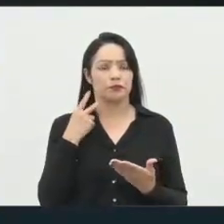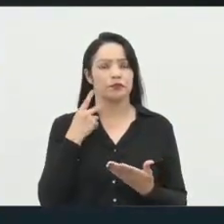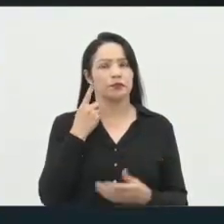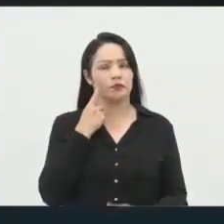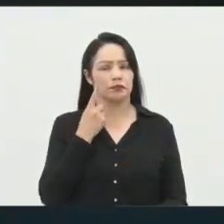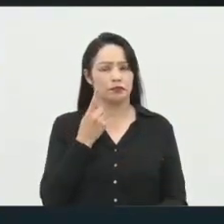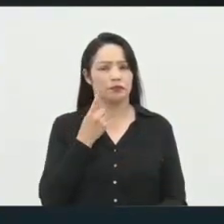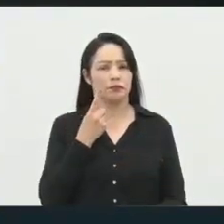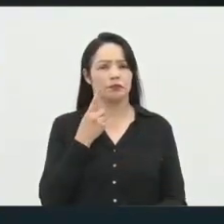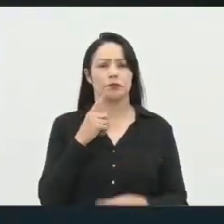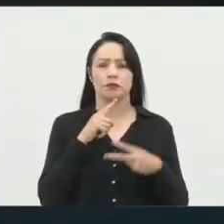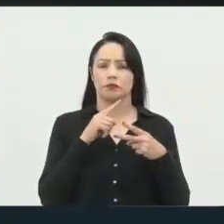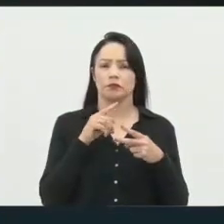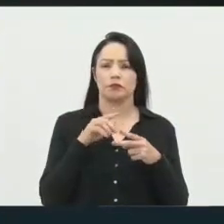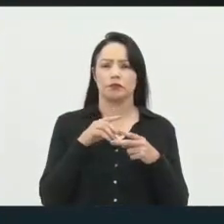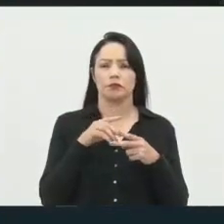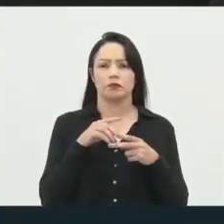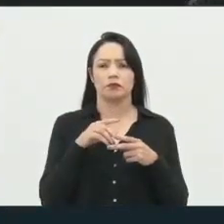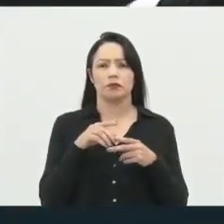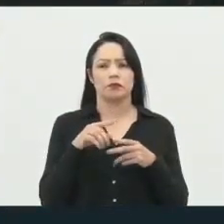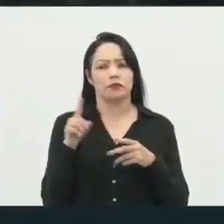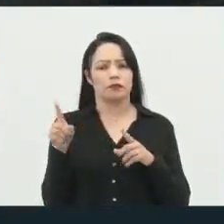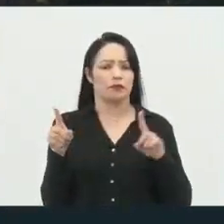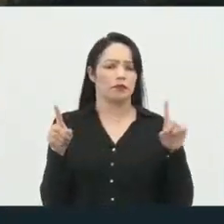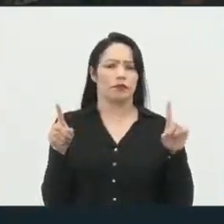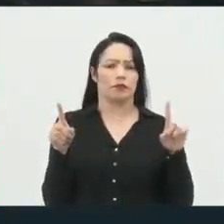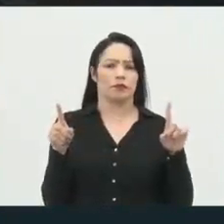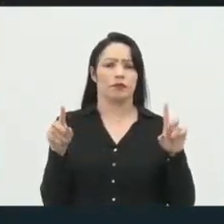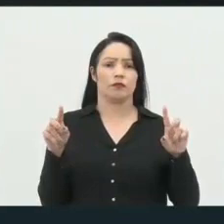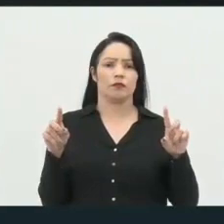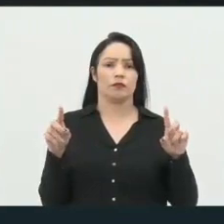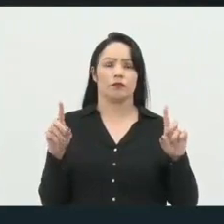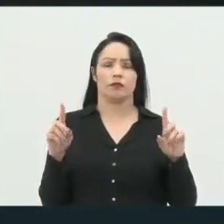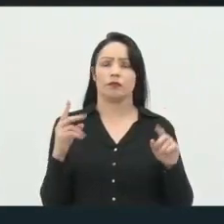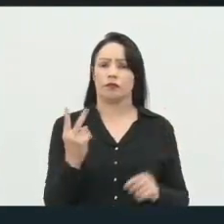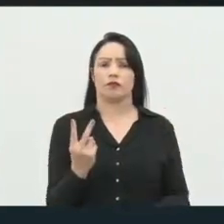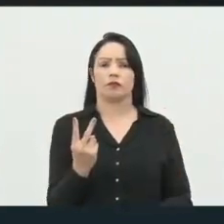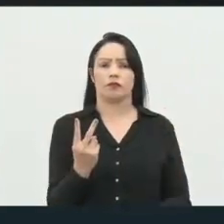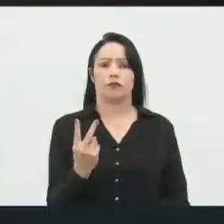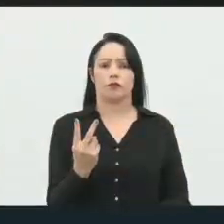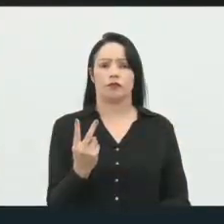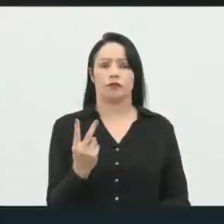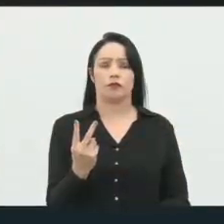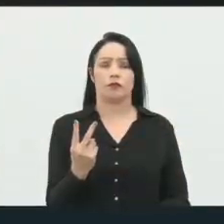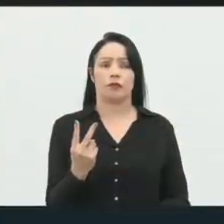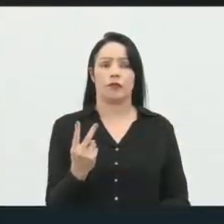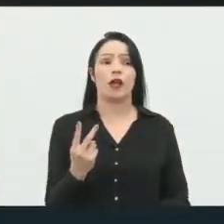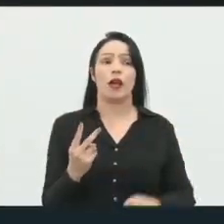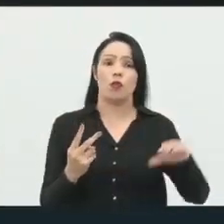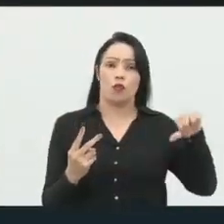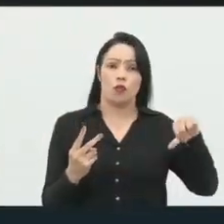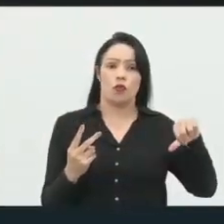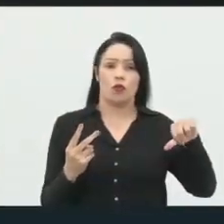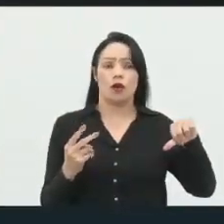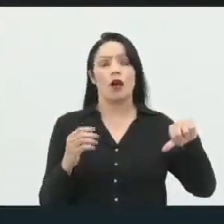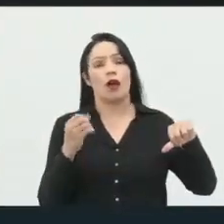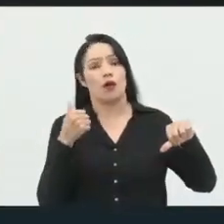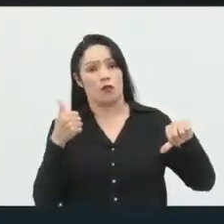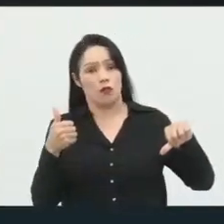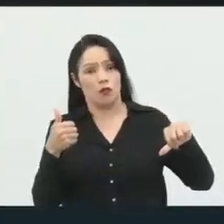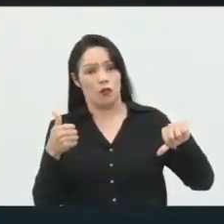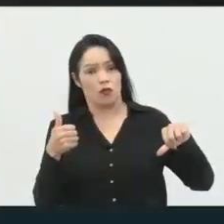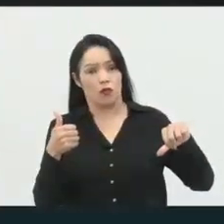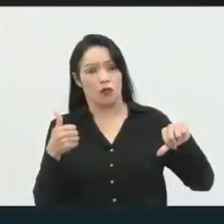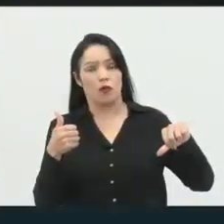as duas partes da moeda As Duas Faces da moeda tanto a parte ruim como a boa a gente entende